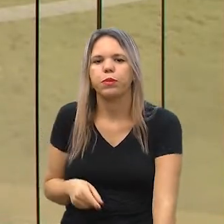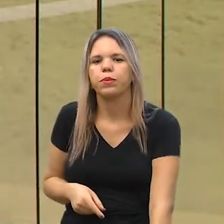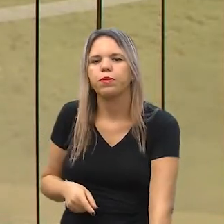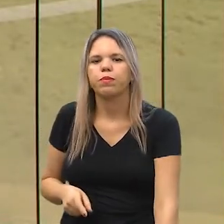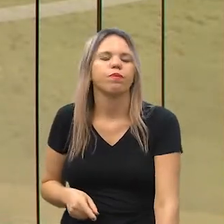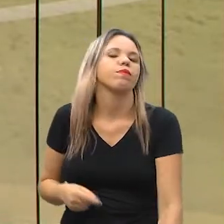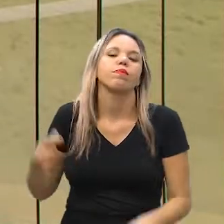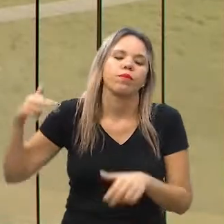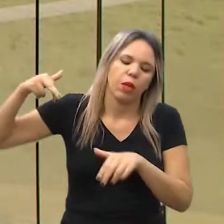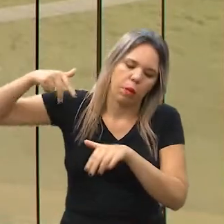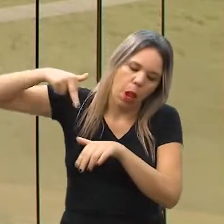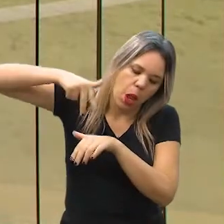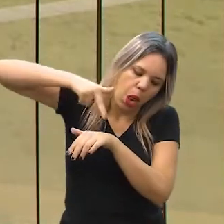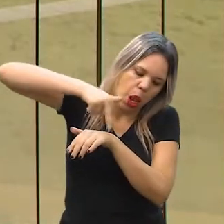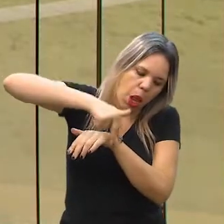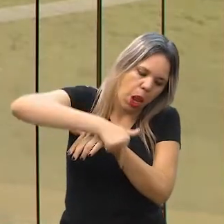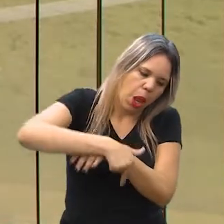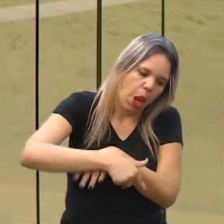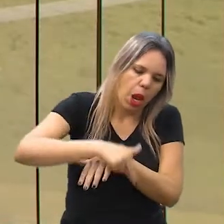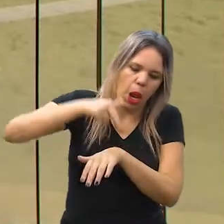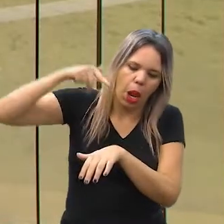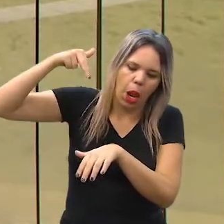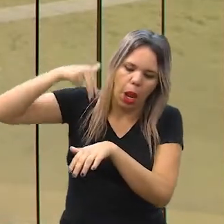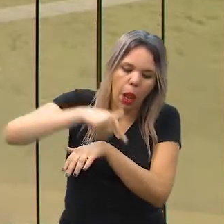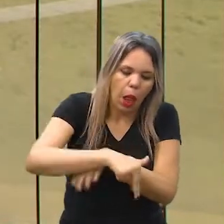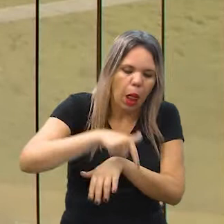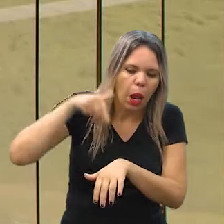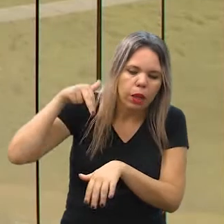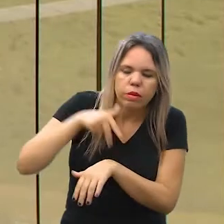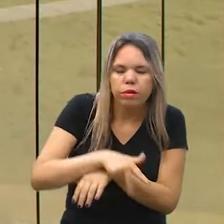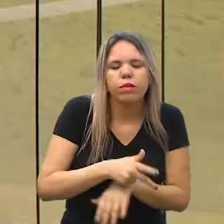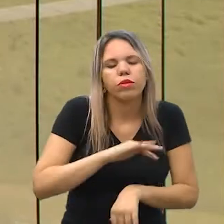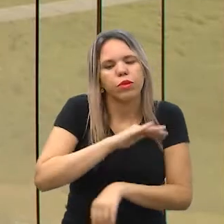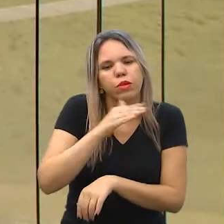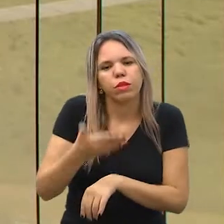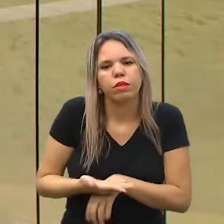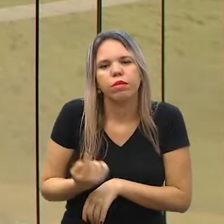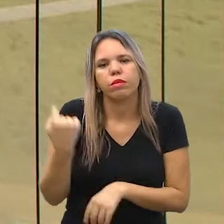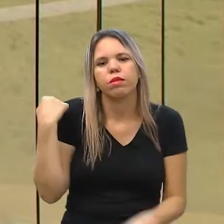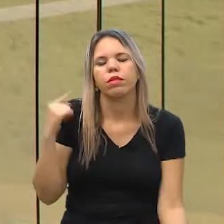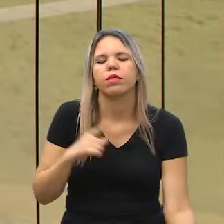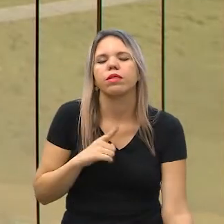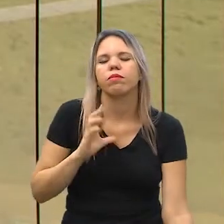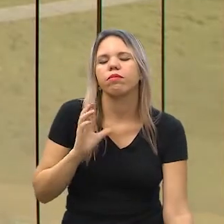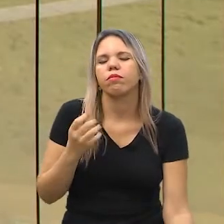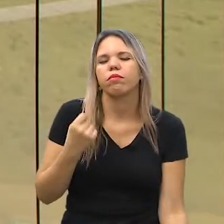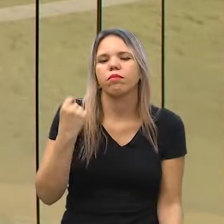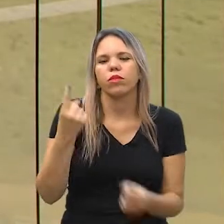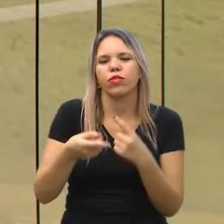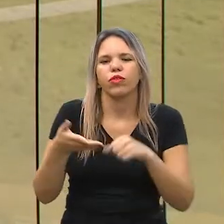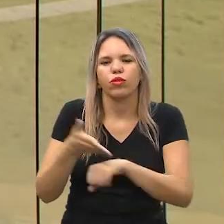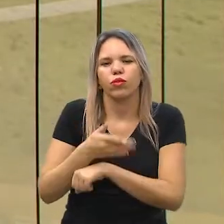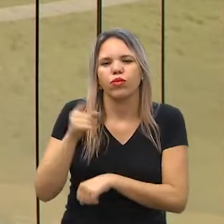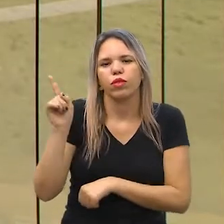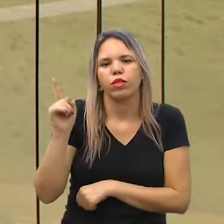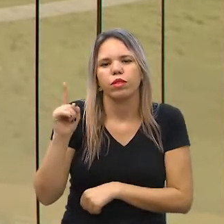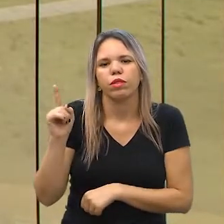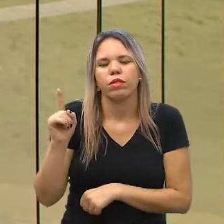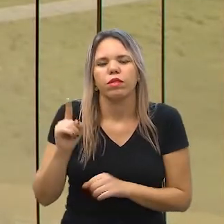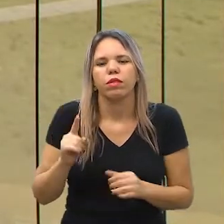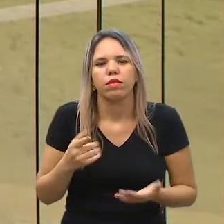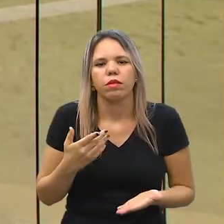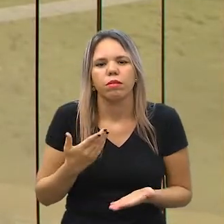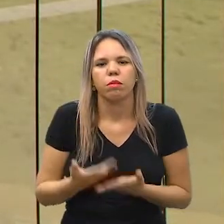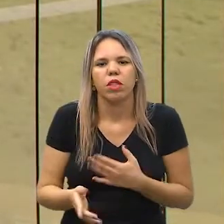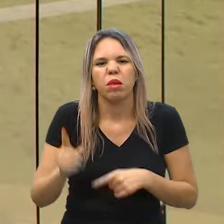dias descendo a serra ou indo e voltando. E teve uma das vezes em que nós